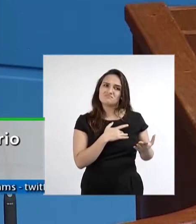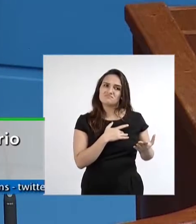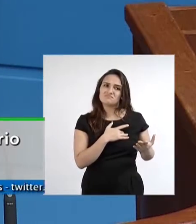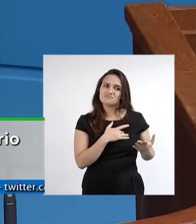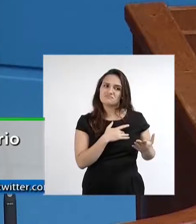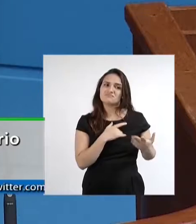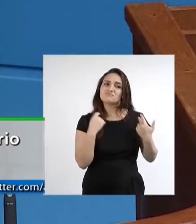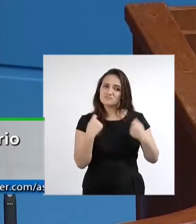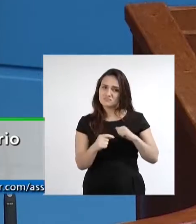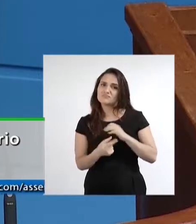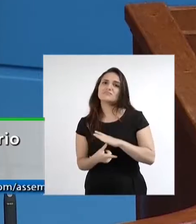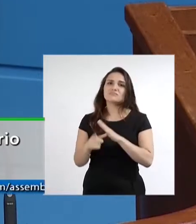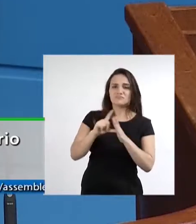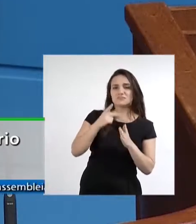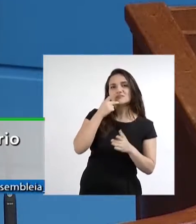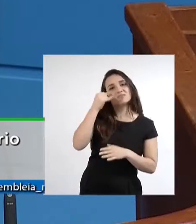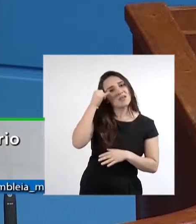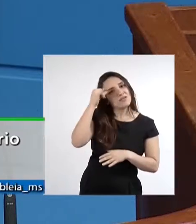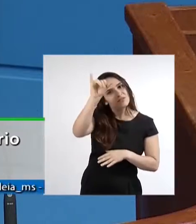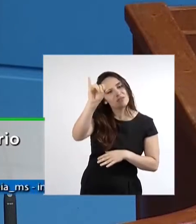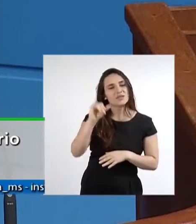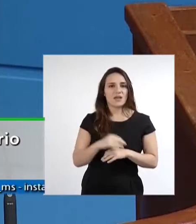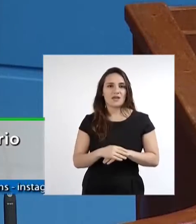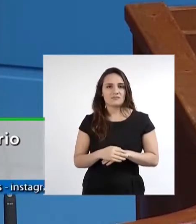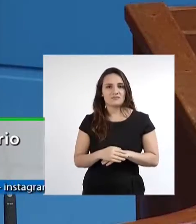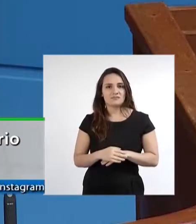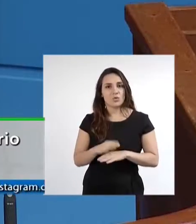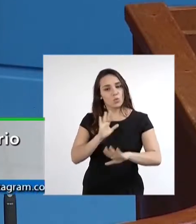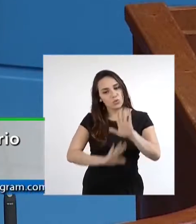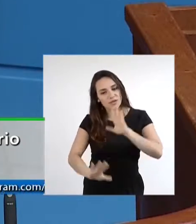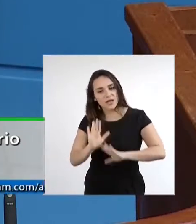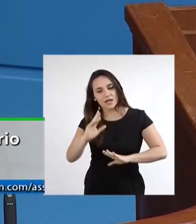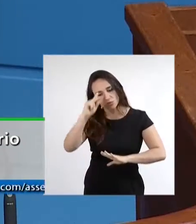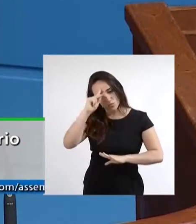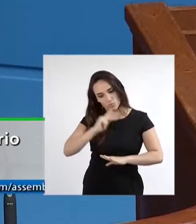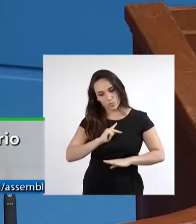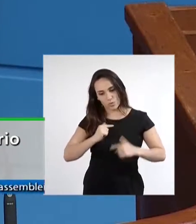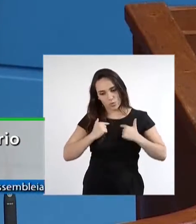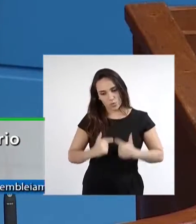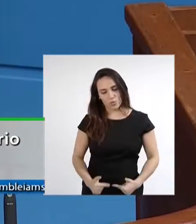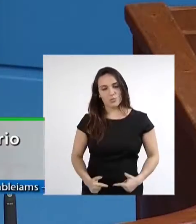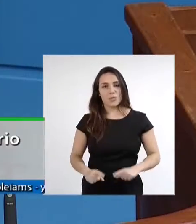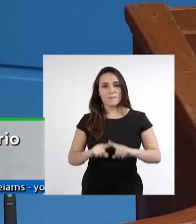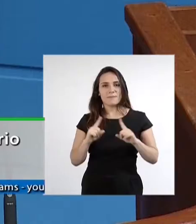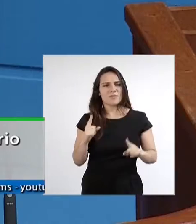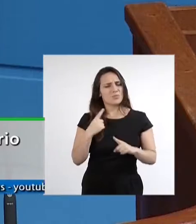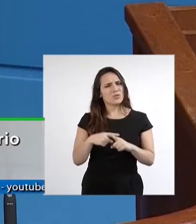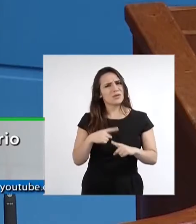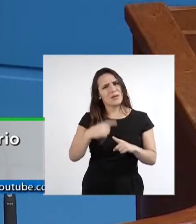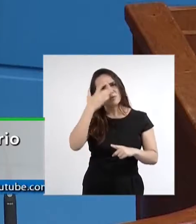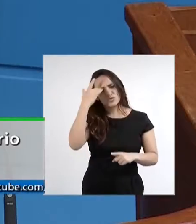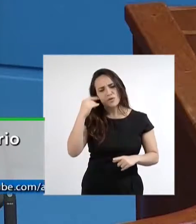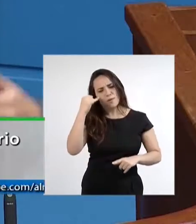fazer uma parte importante, a prevenção. E, às vezes, a prevenção é a falta, não colocar